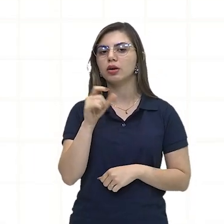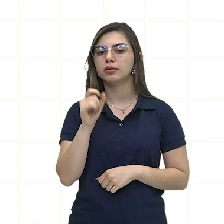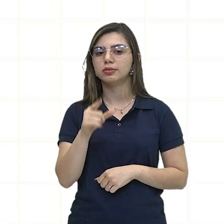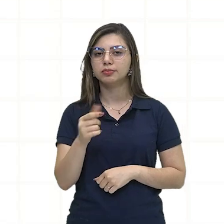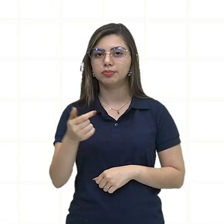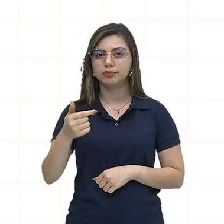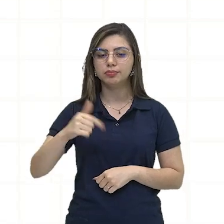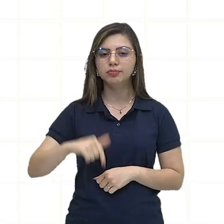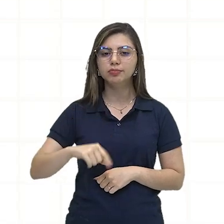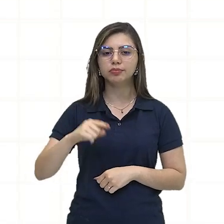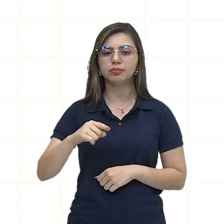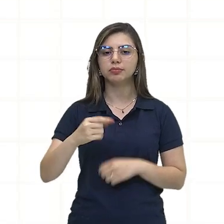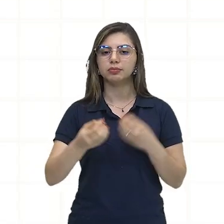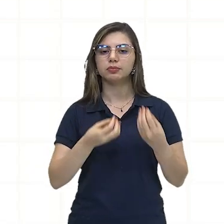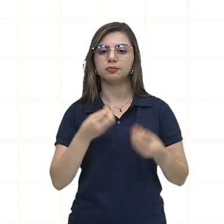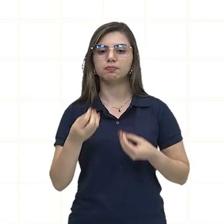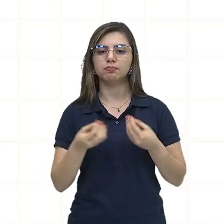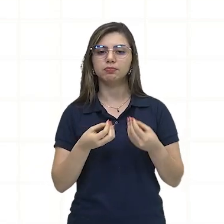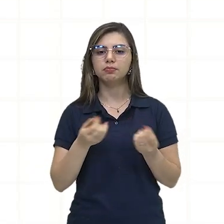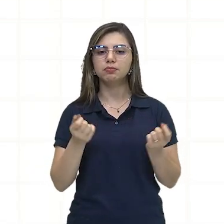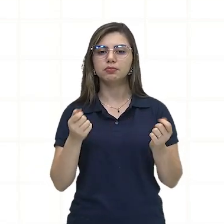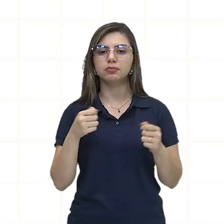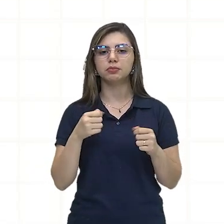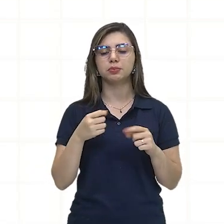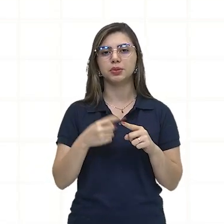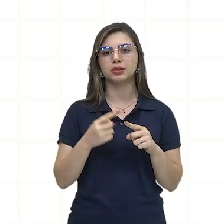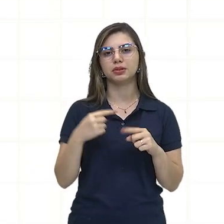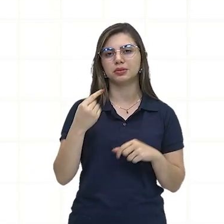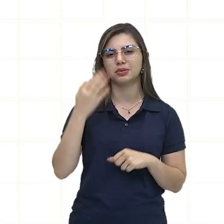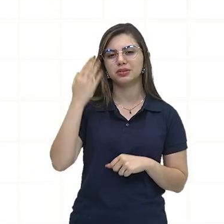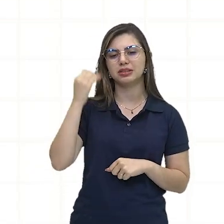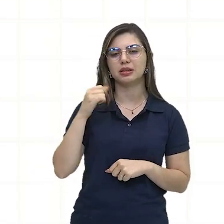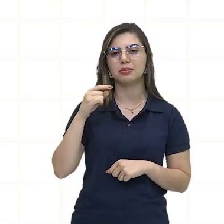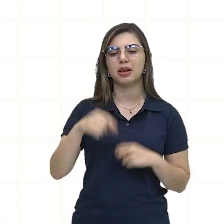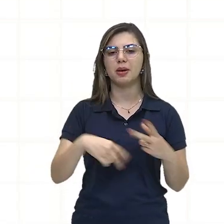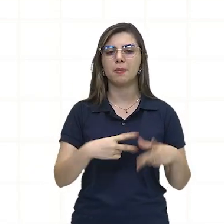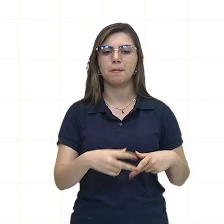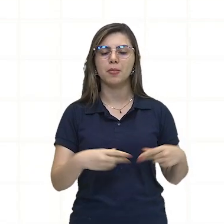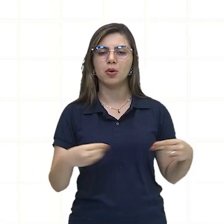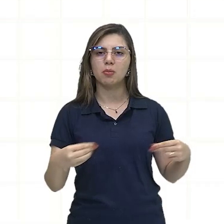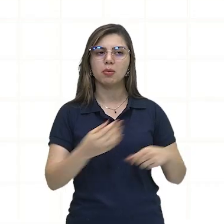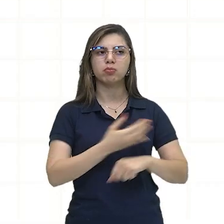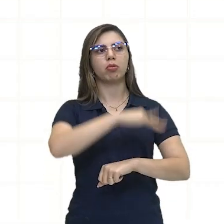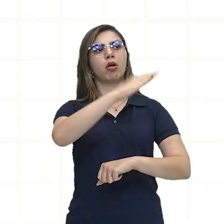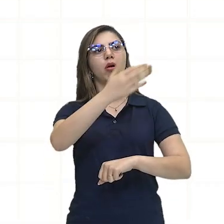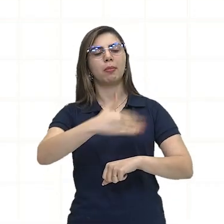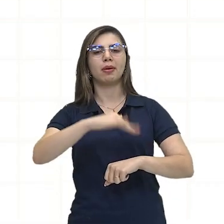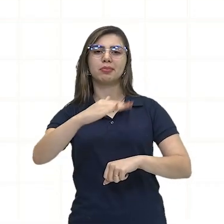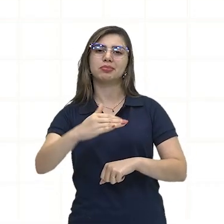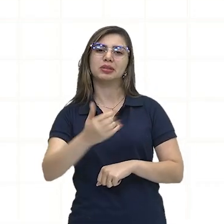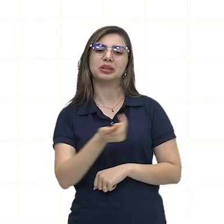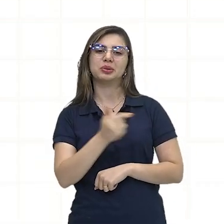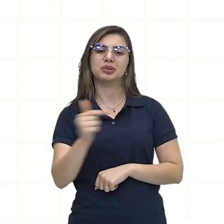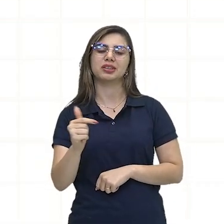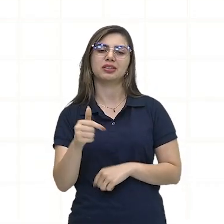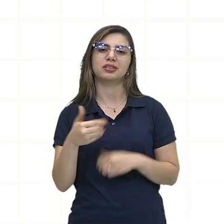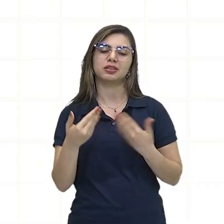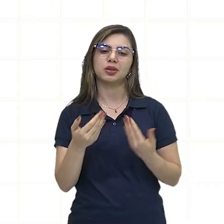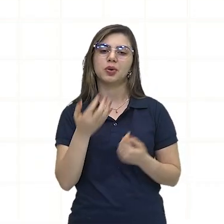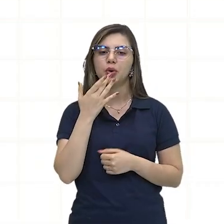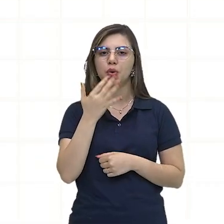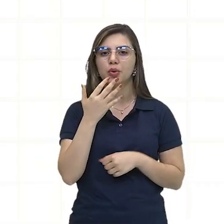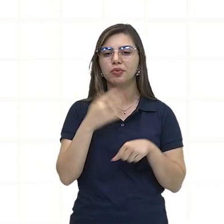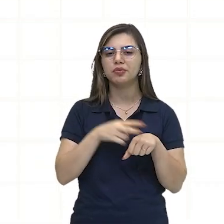O relevo ele vai estar aí, é porque Borba ela não tem uma grande diferença de relevo. Então, praticamente está tudo verde, mas